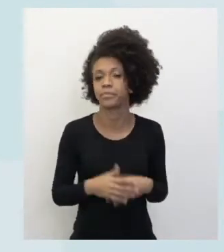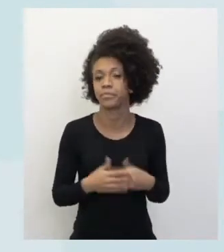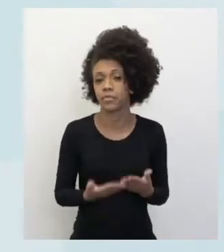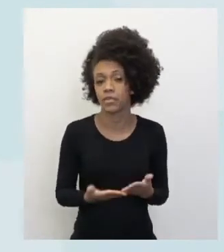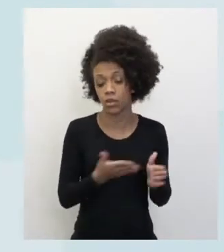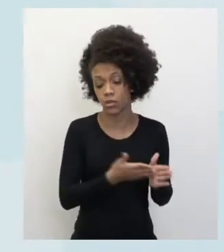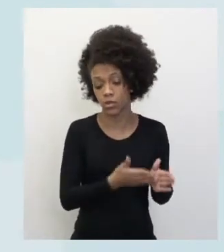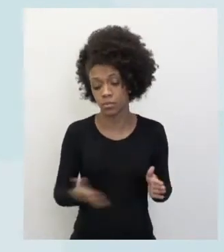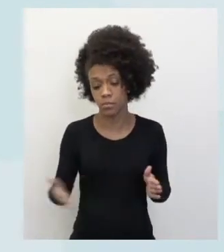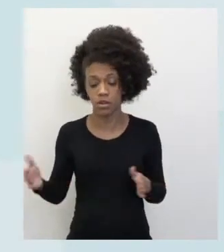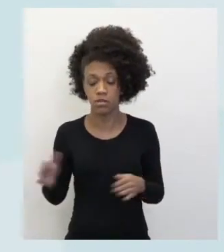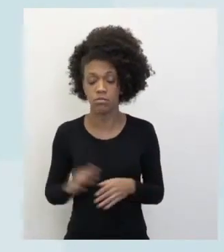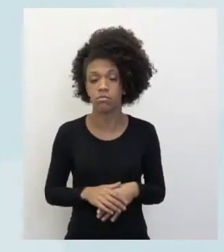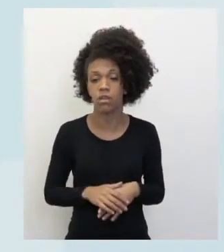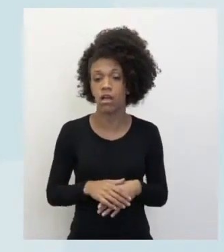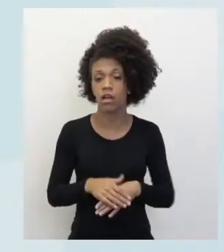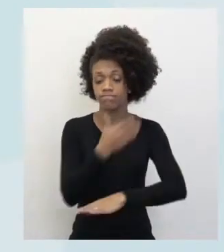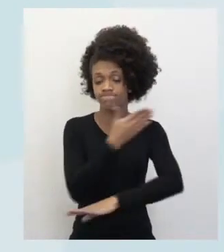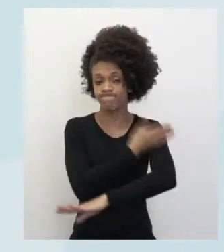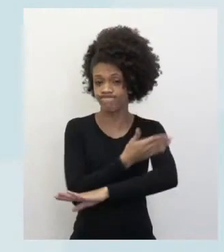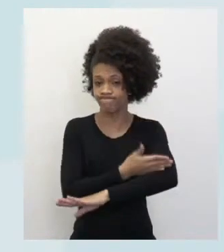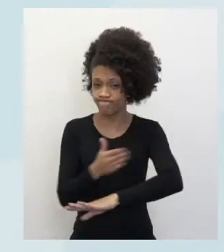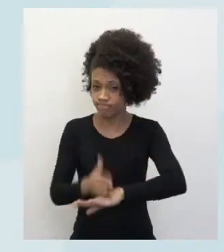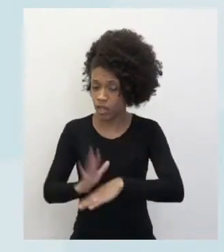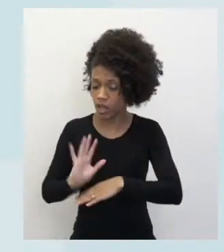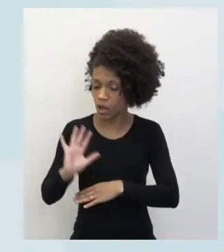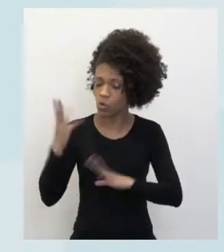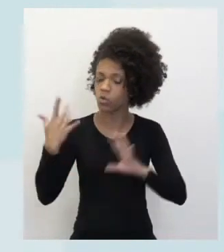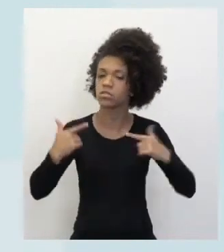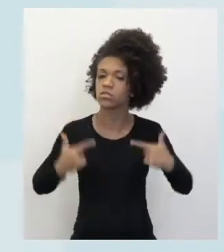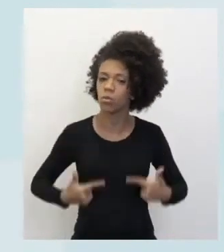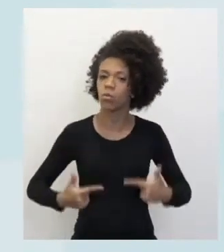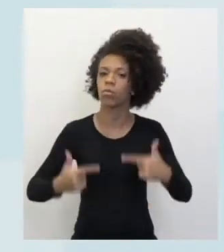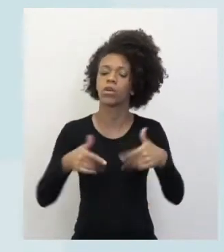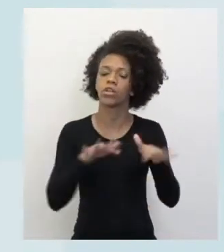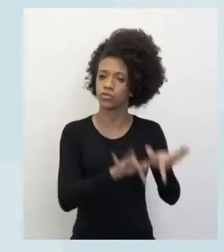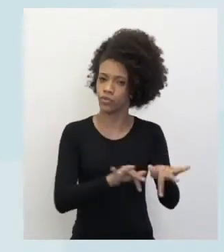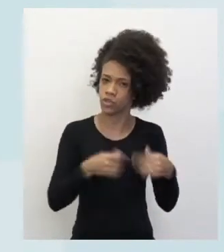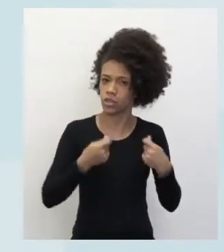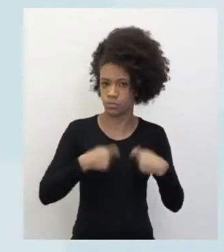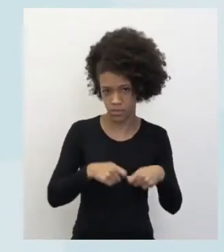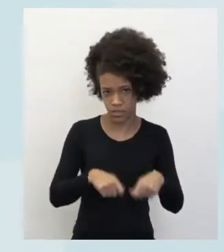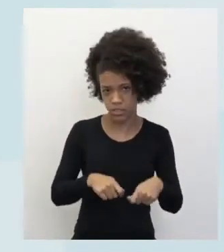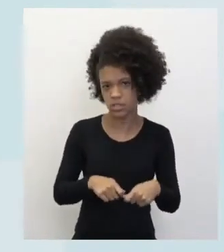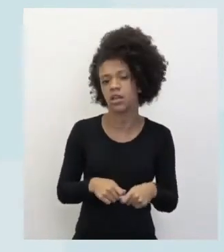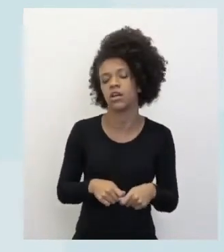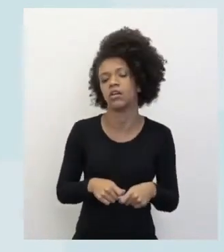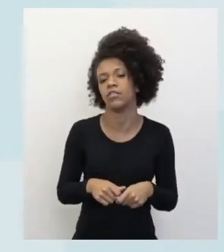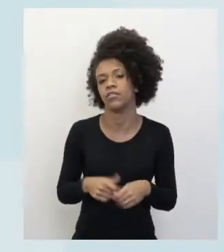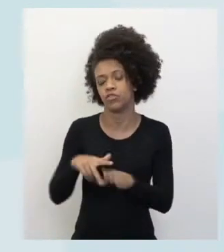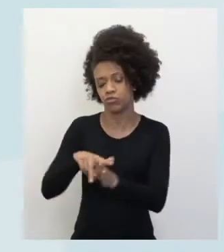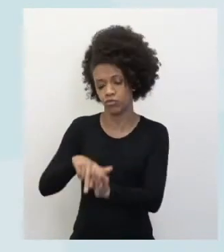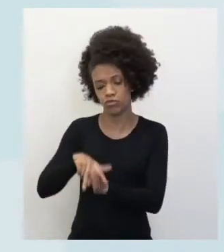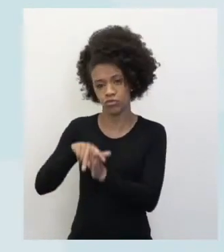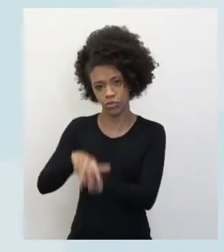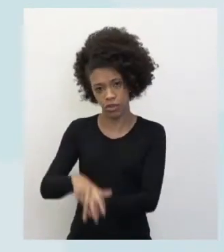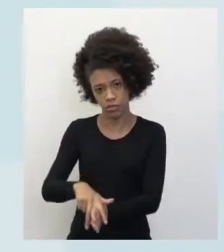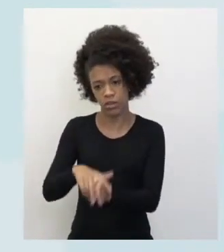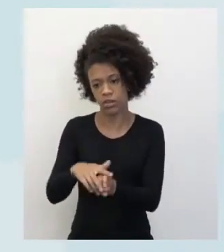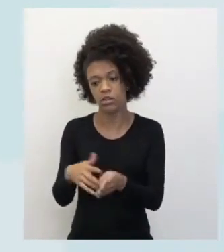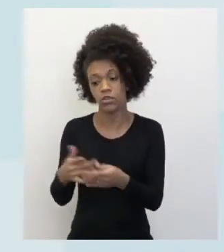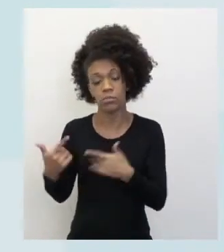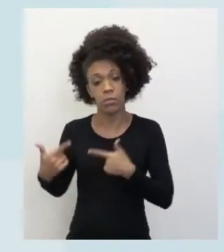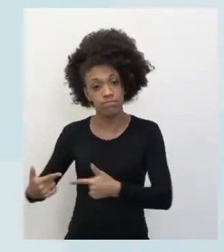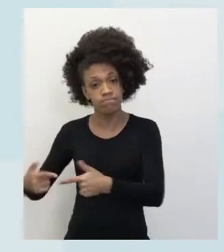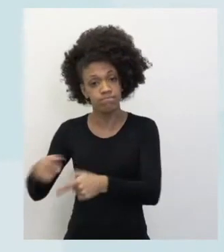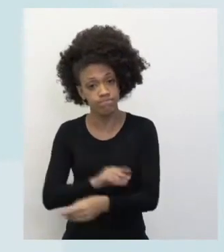período da Alta Idade Média, ainda ocorreram guerras e os senhores feudais recrutavam esses cavaleiros. Na verdade, não